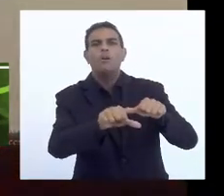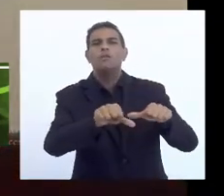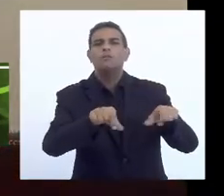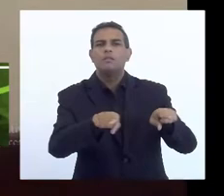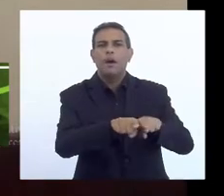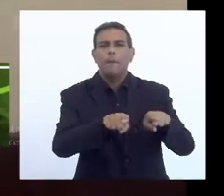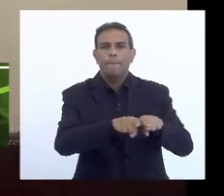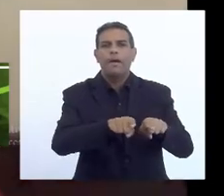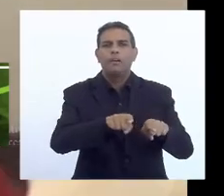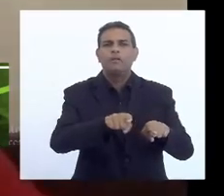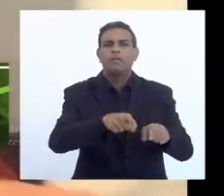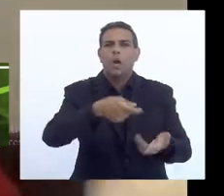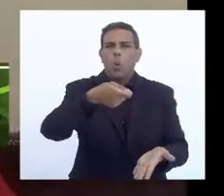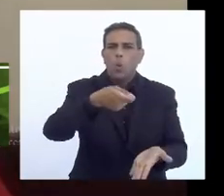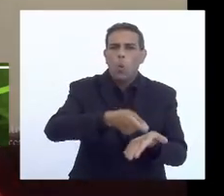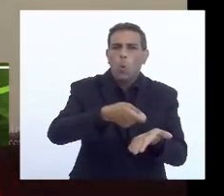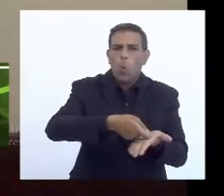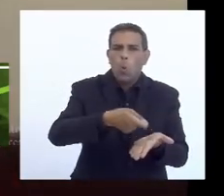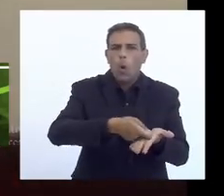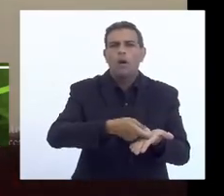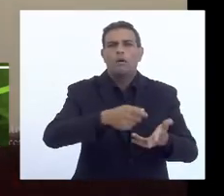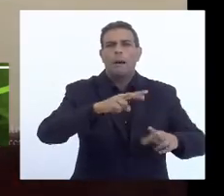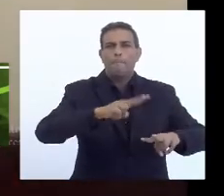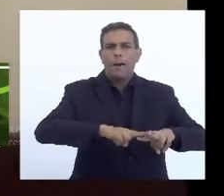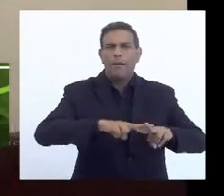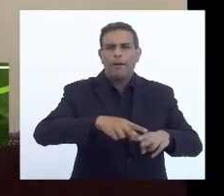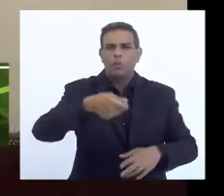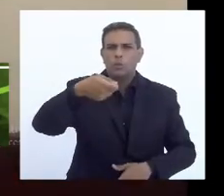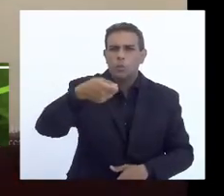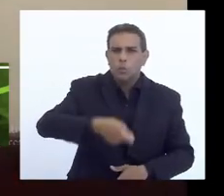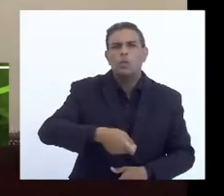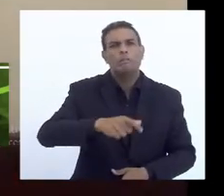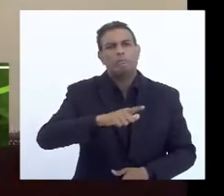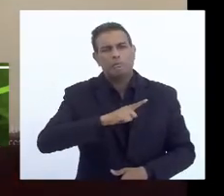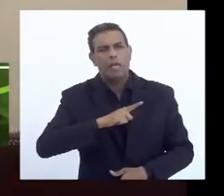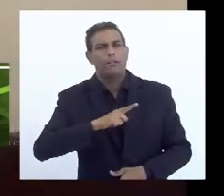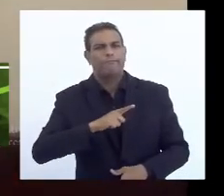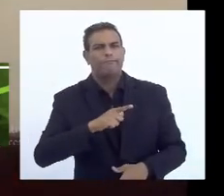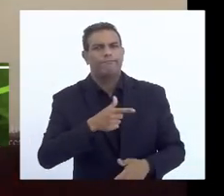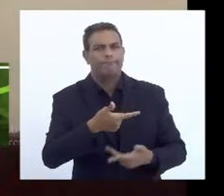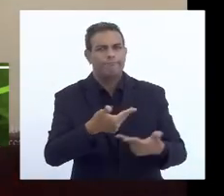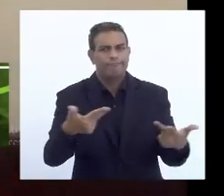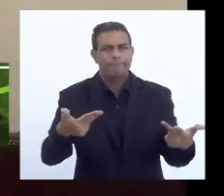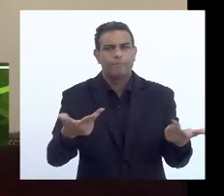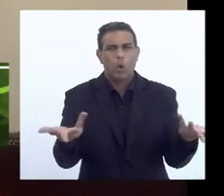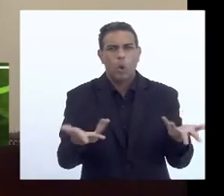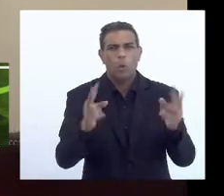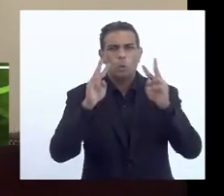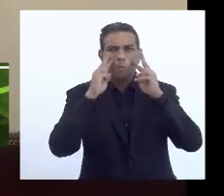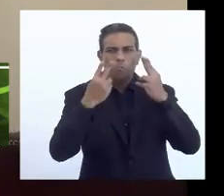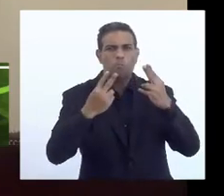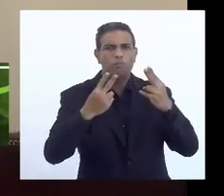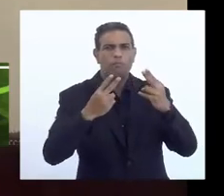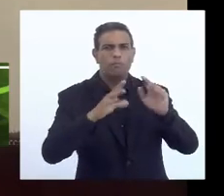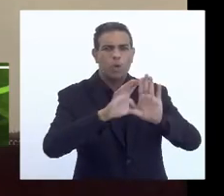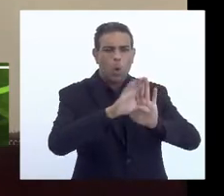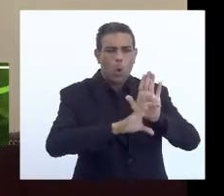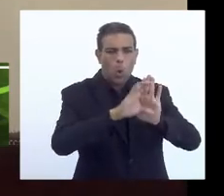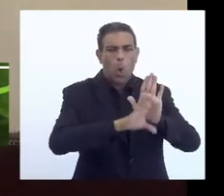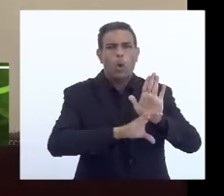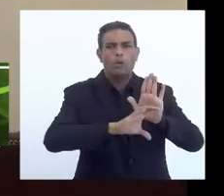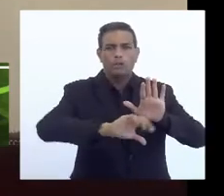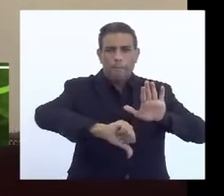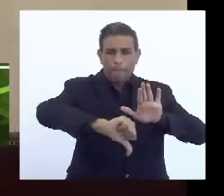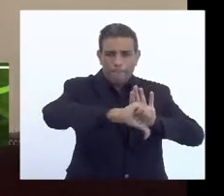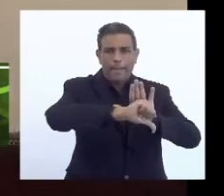penalidades estabelecidas, o agravamento das penas, inclusive, no Código Penal, incluindo os